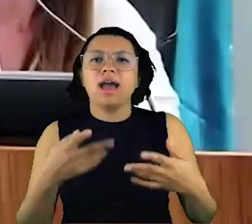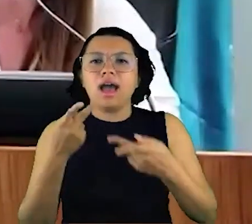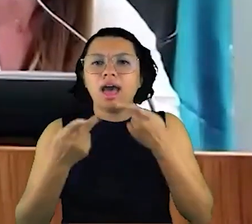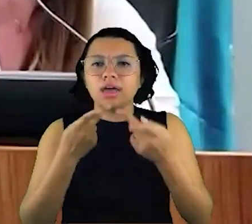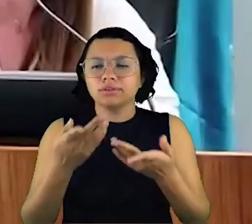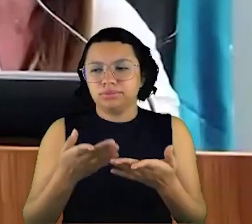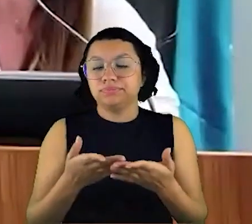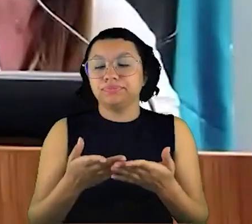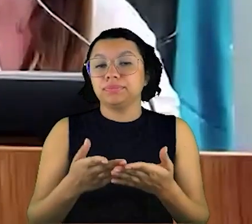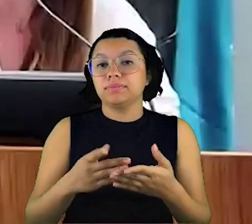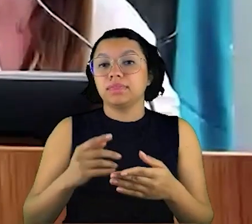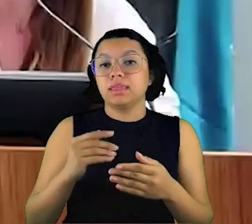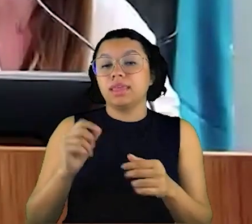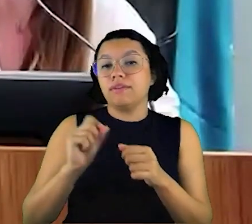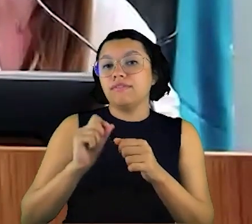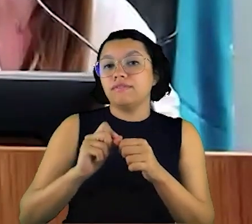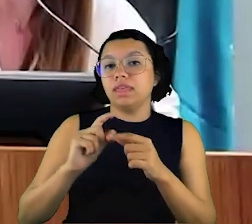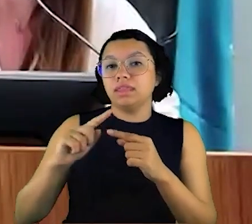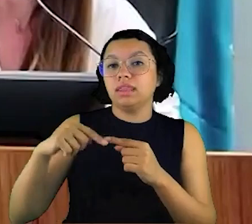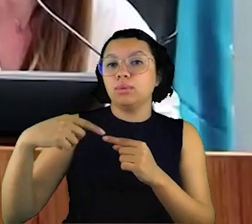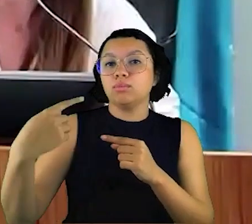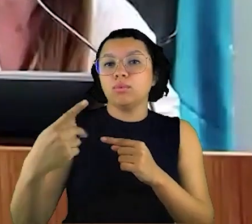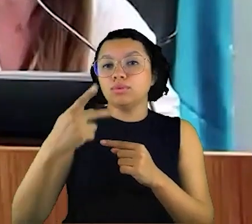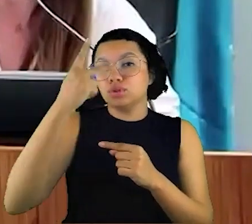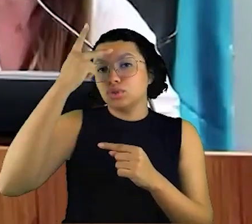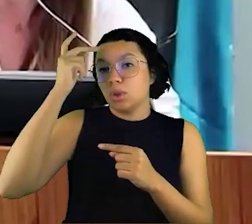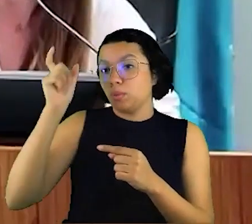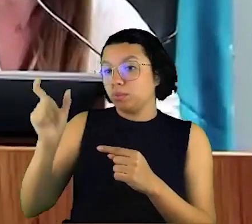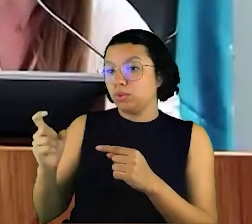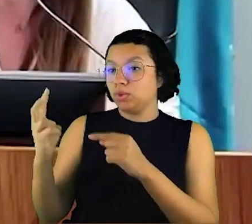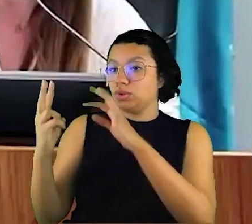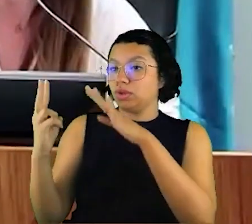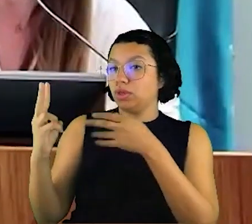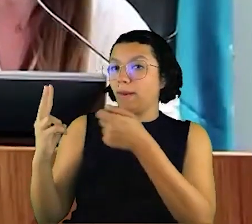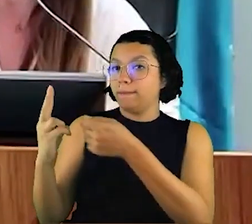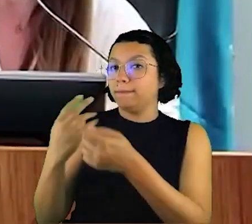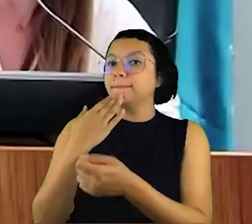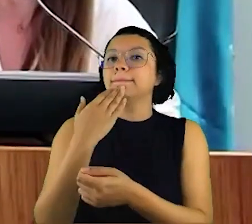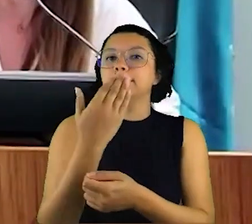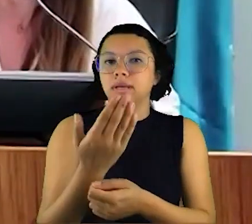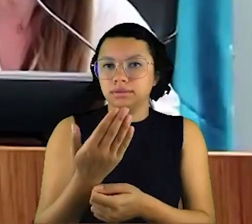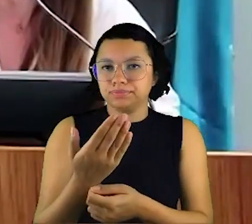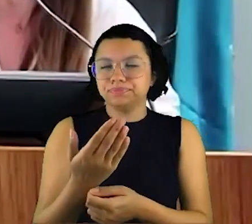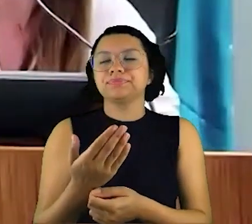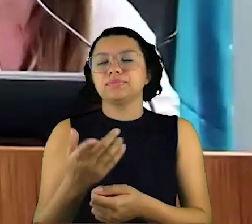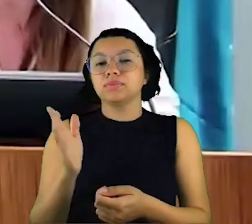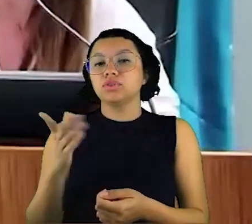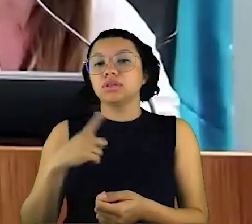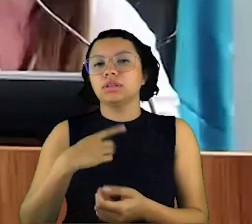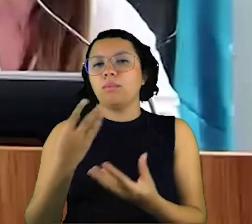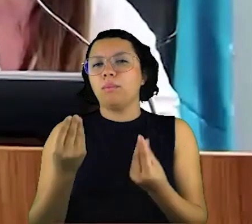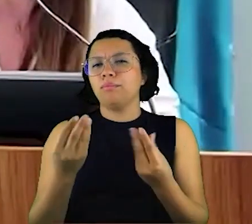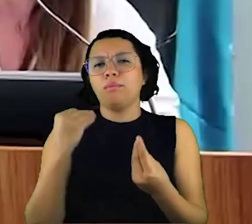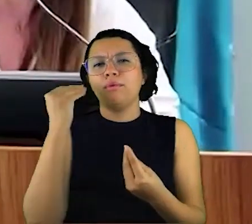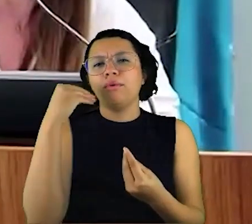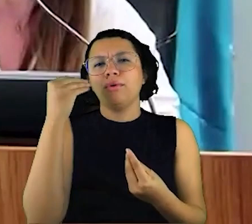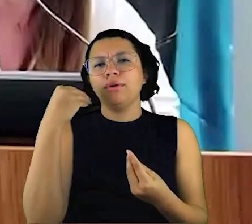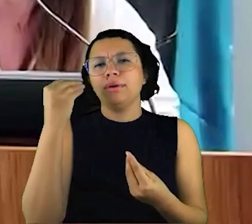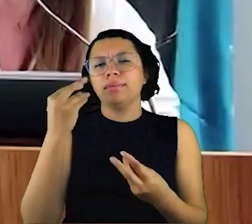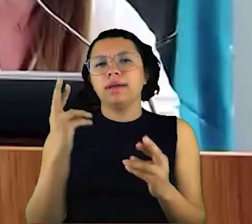que é desenvolvida a partir de provocação do contribuinte. Nós já temos muita